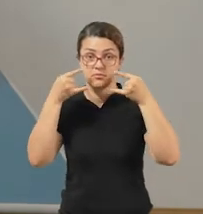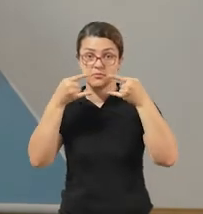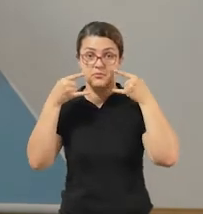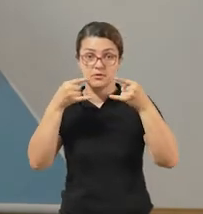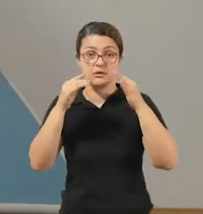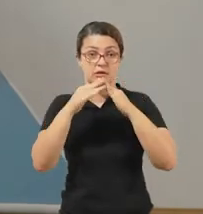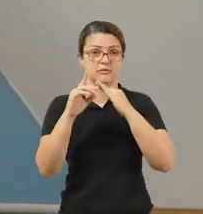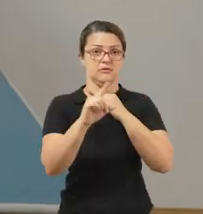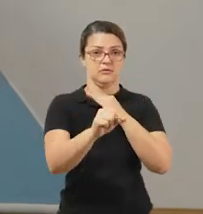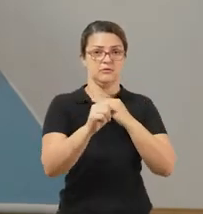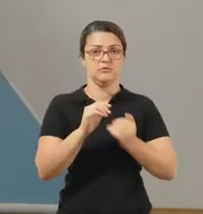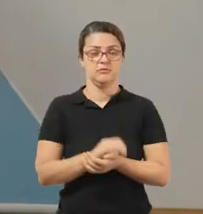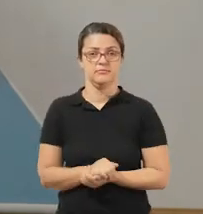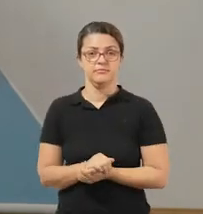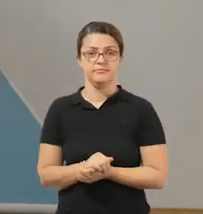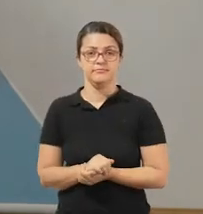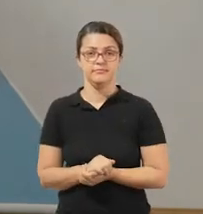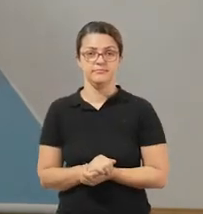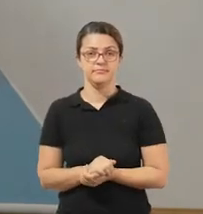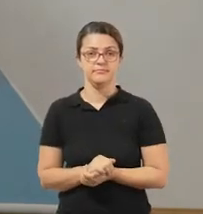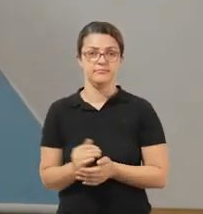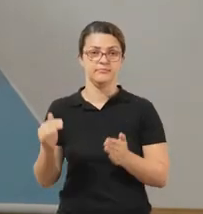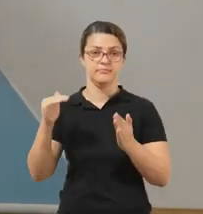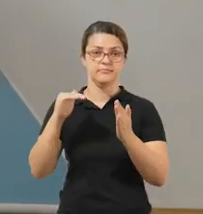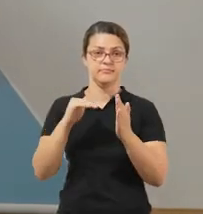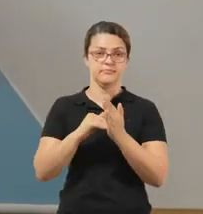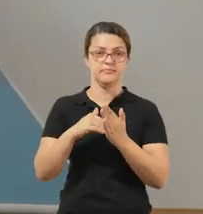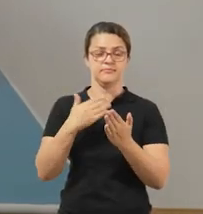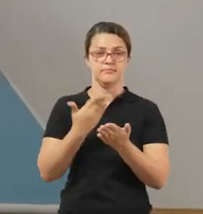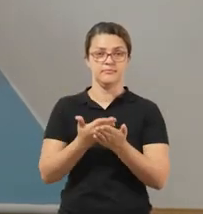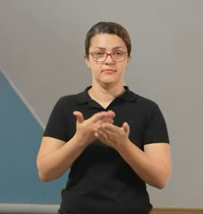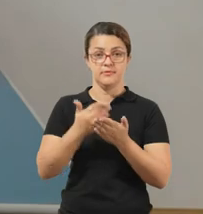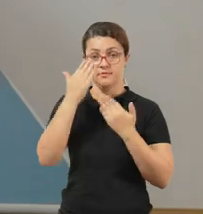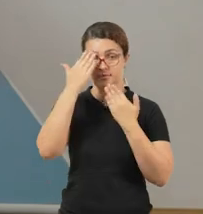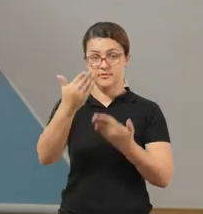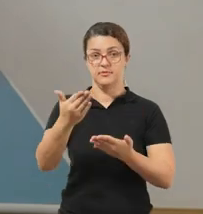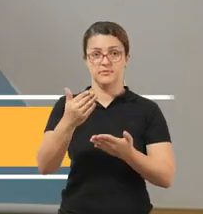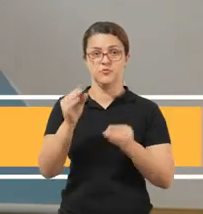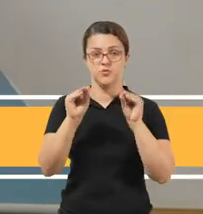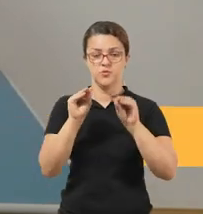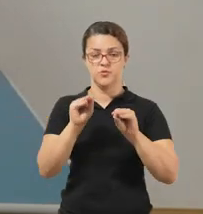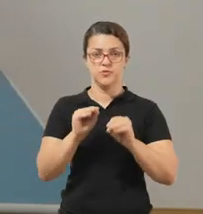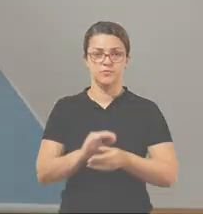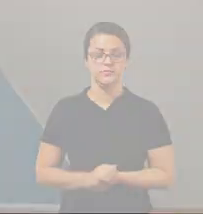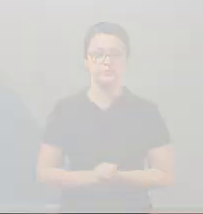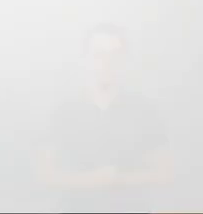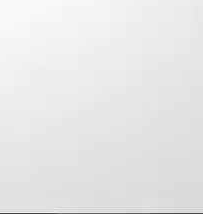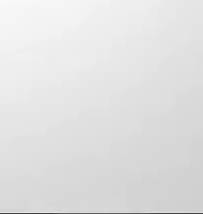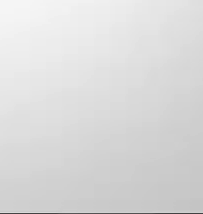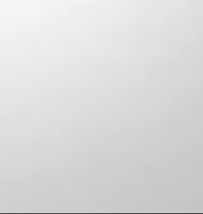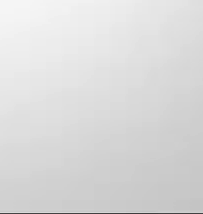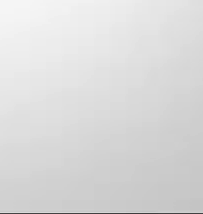sair de casa, tá bom? E até o próximo vídeo, gente. Obrigada. Um beijo.